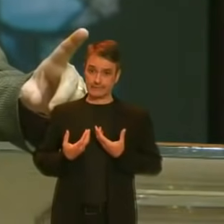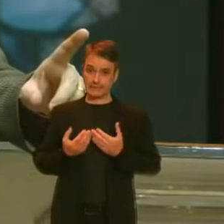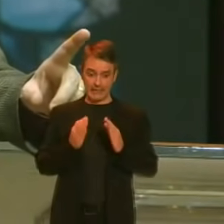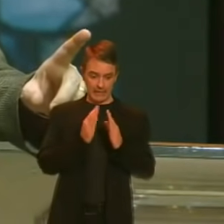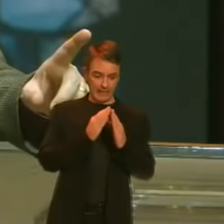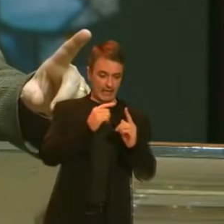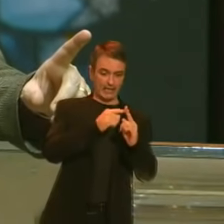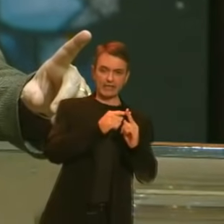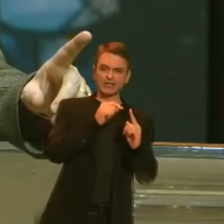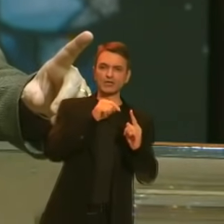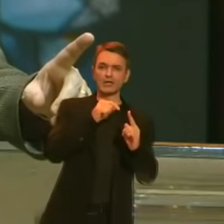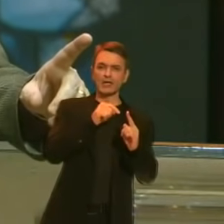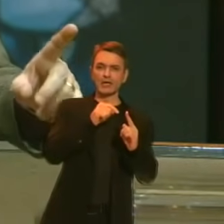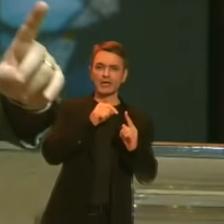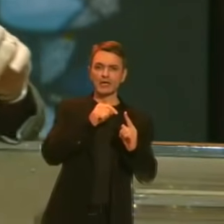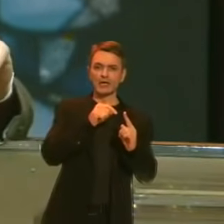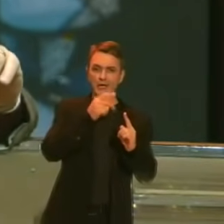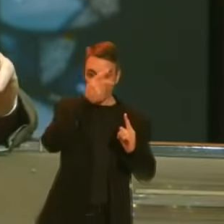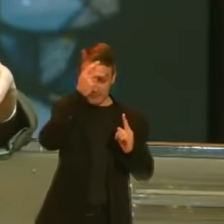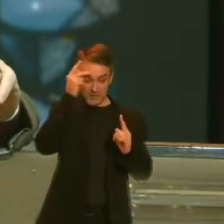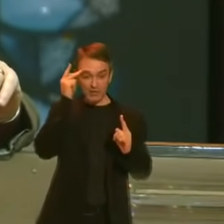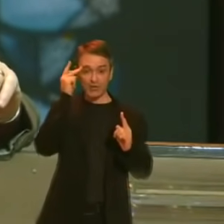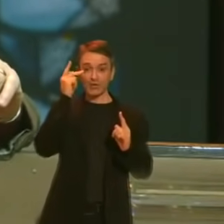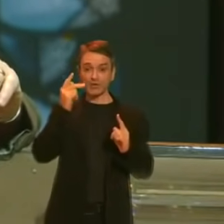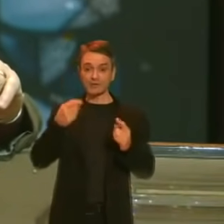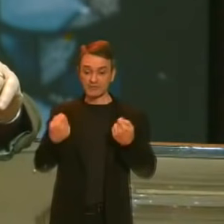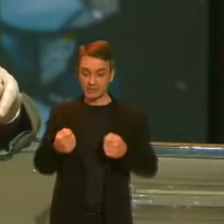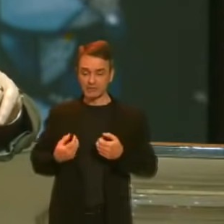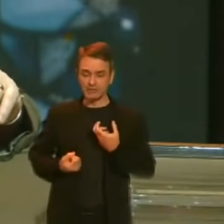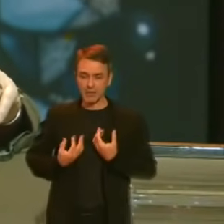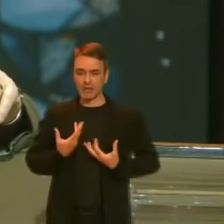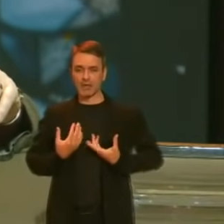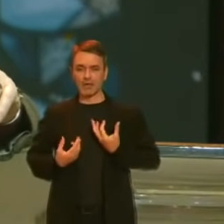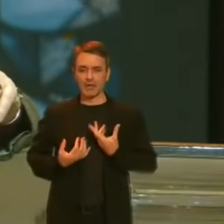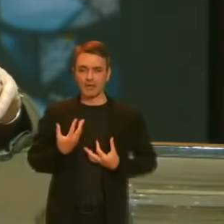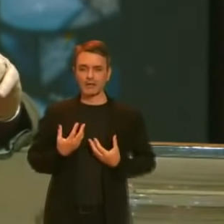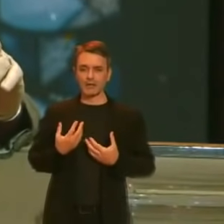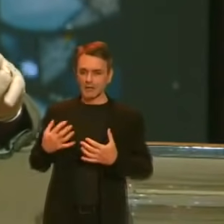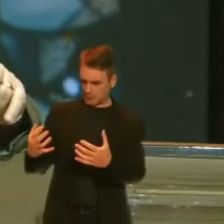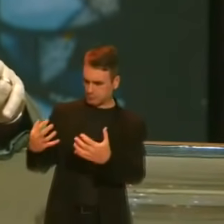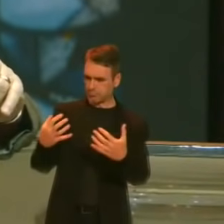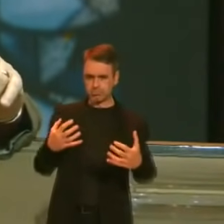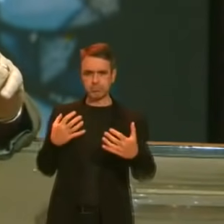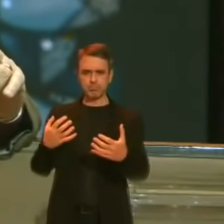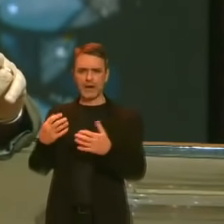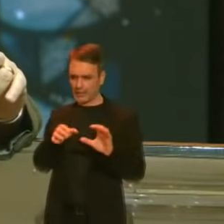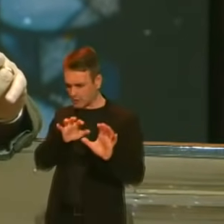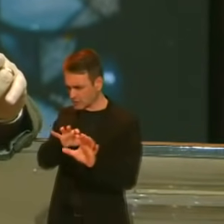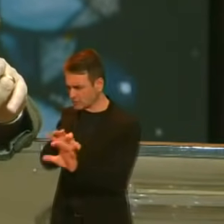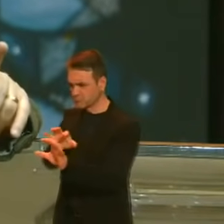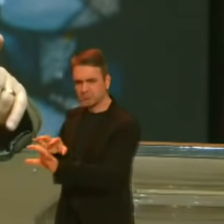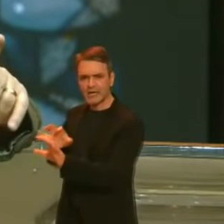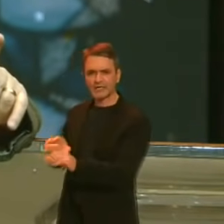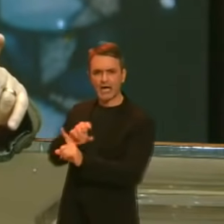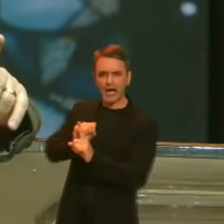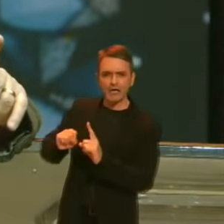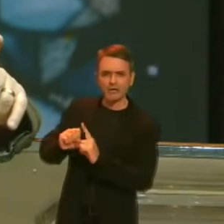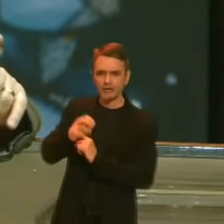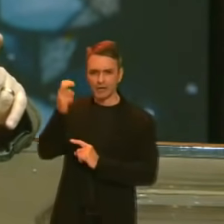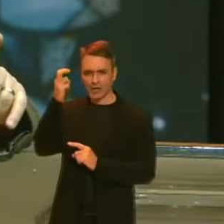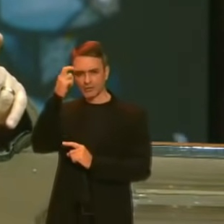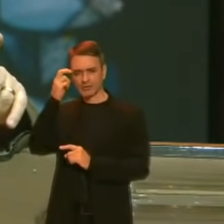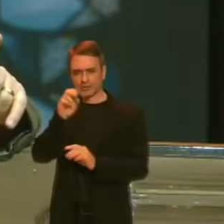dessas pessoas, mas impacta de tal maneira a cultura e a